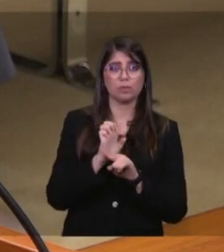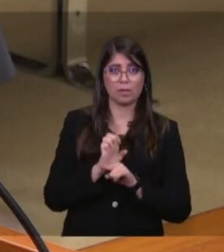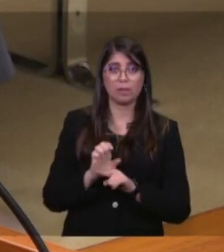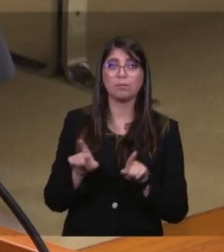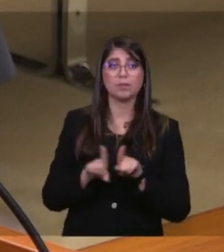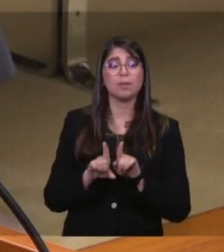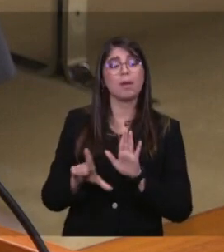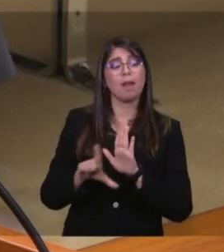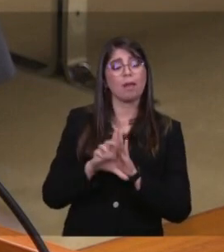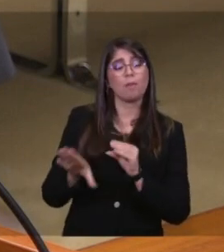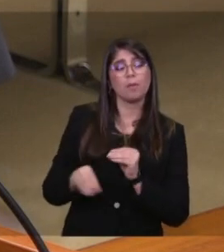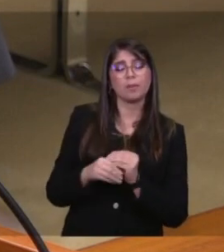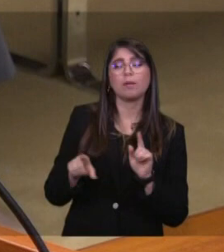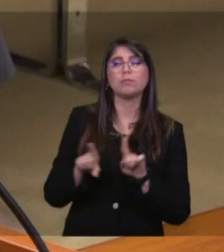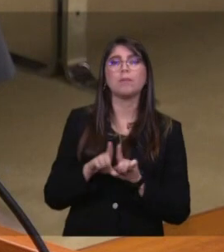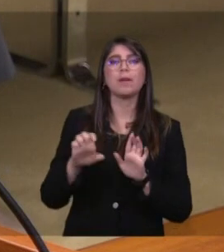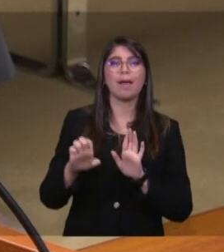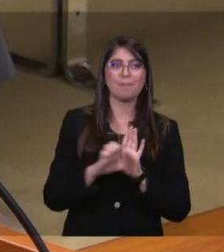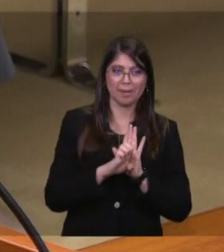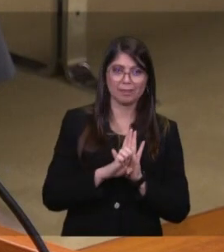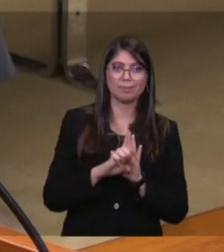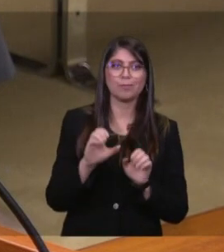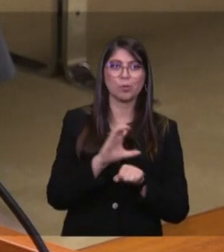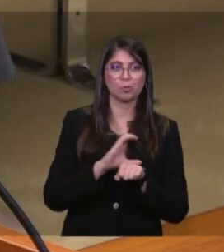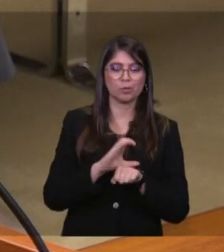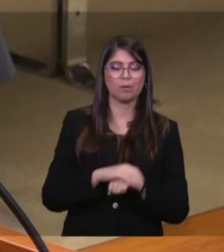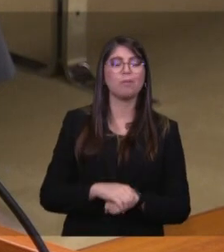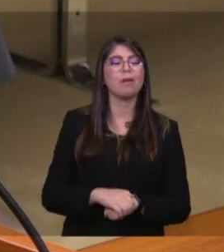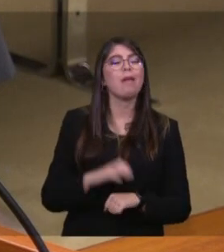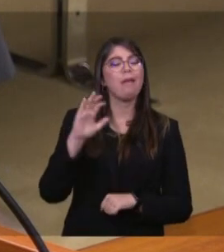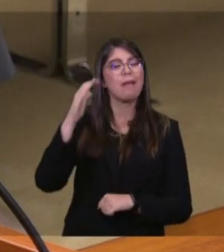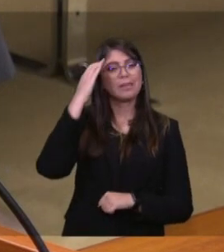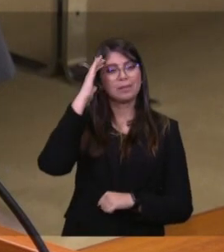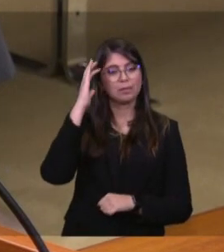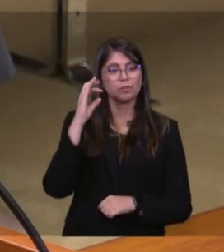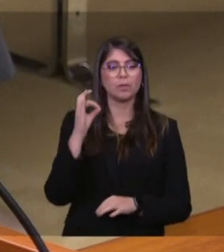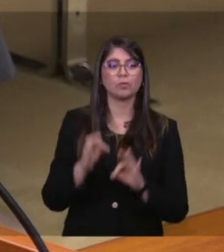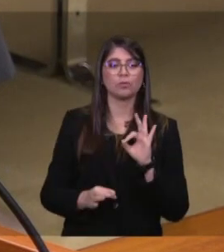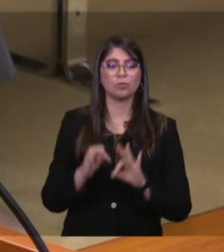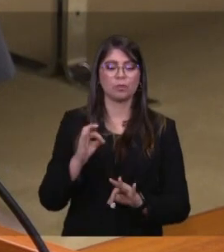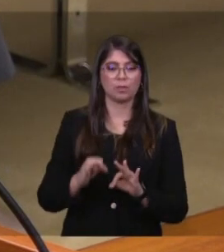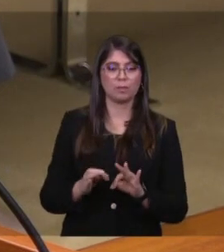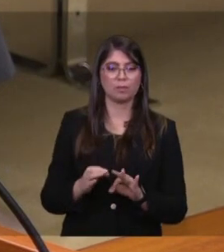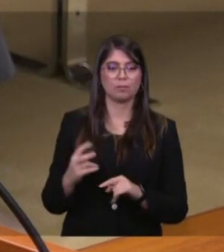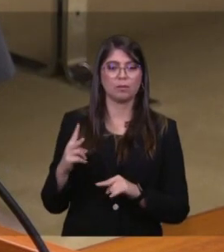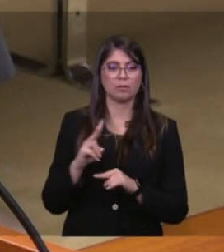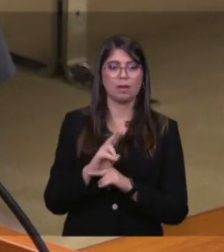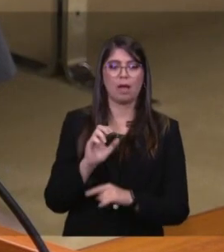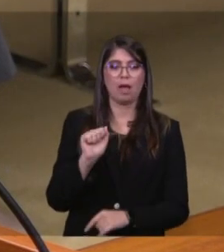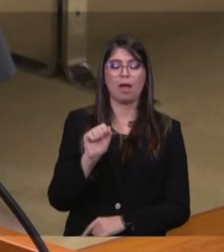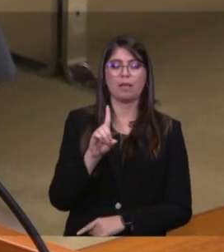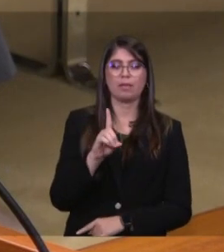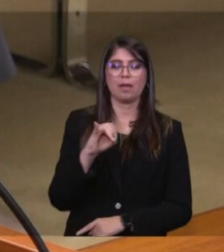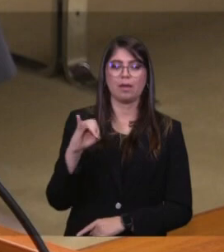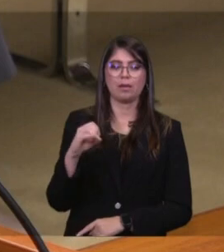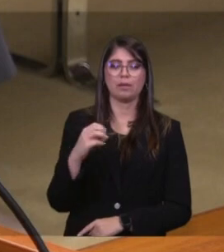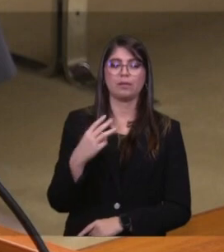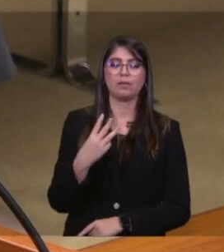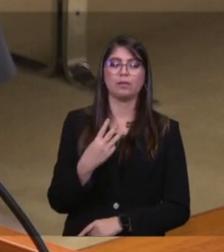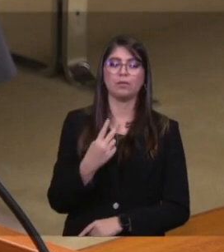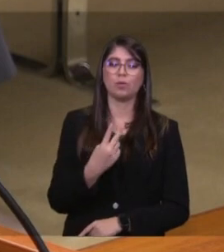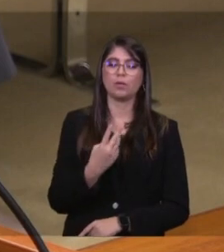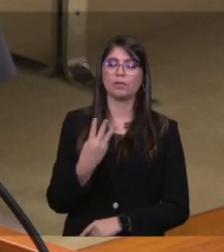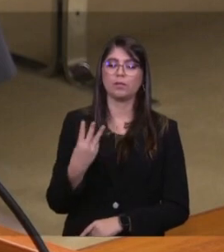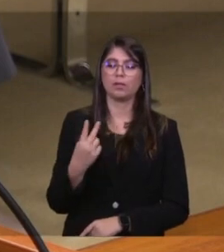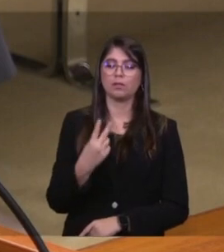lei complementar e à emenda constitucional. Esse foi o entendimento adotado, por exemplo, no julgamento da medida cautelar na ADI 2325, em